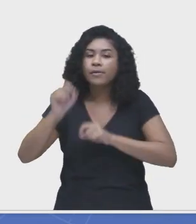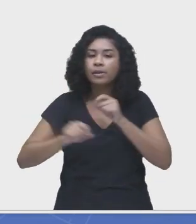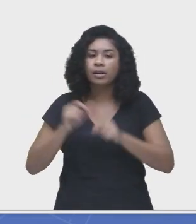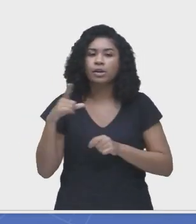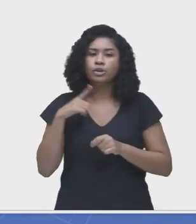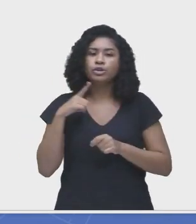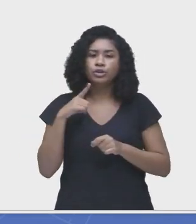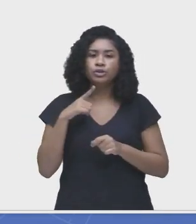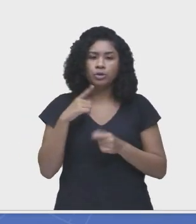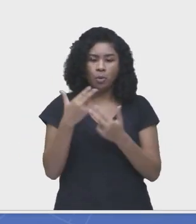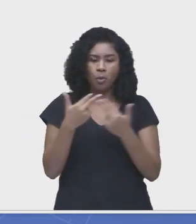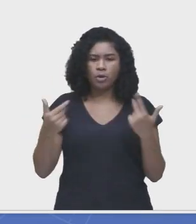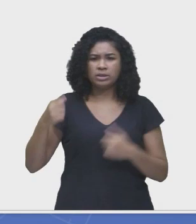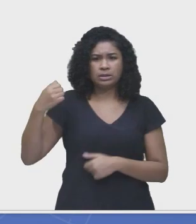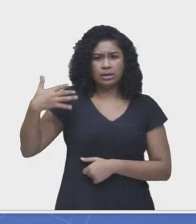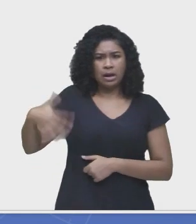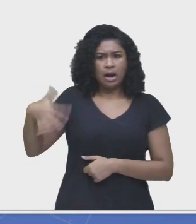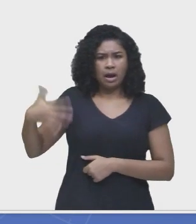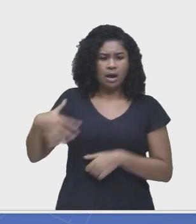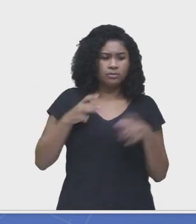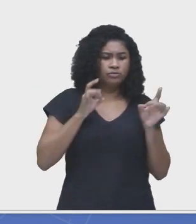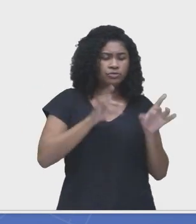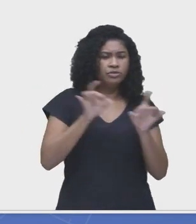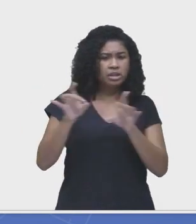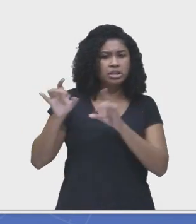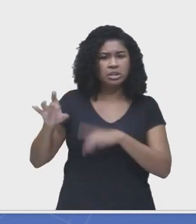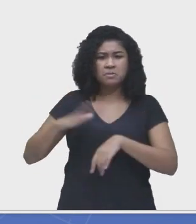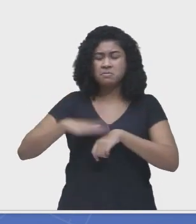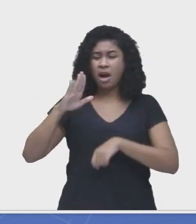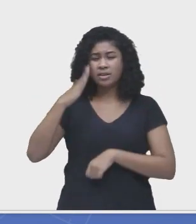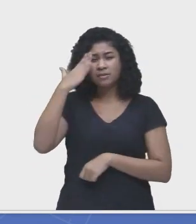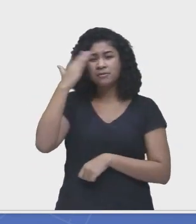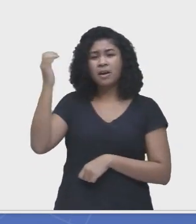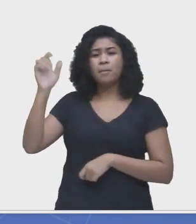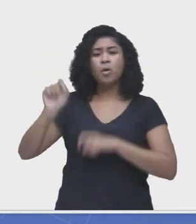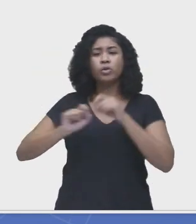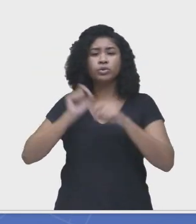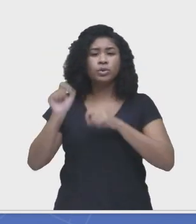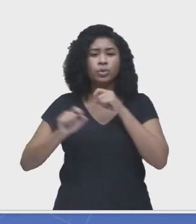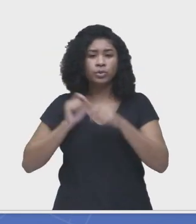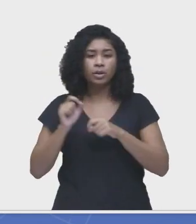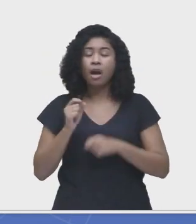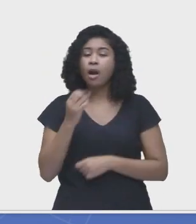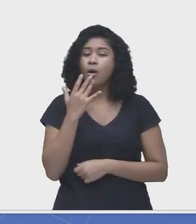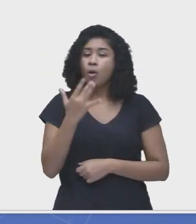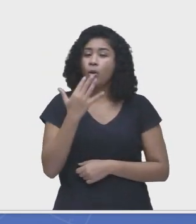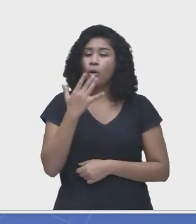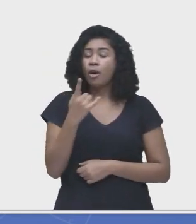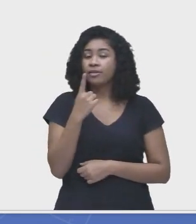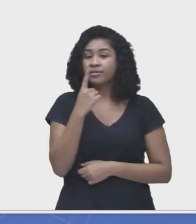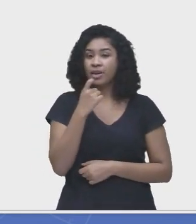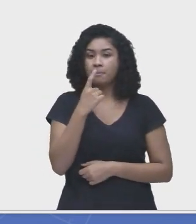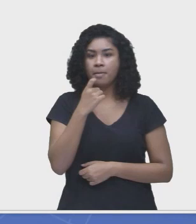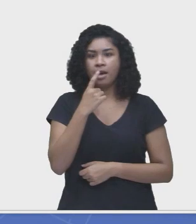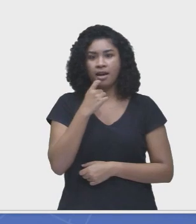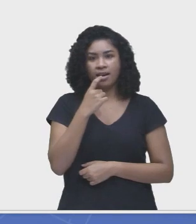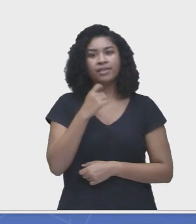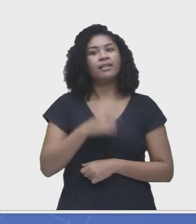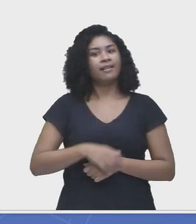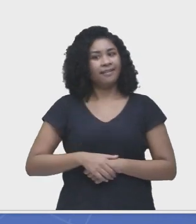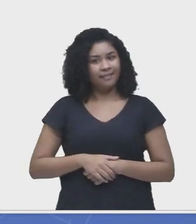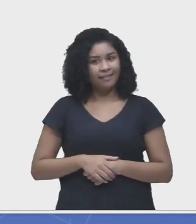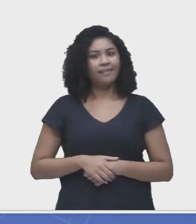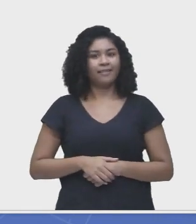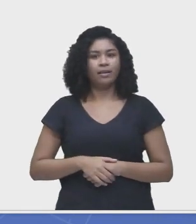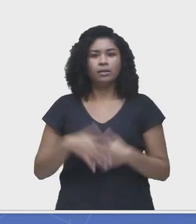artigos luxuosos. E uma das coisas mais luxuosas que eles vendiam eram os artigos em cor púrpura, né, o vermelho. E eles extraíam